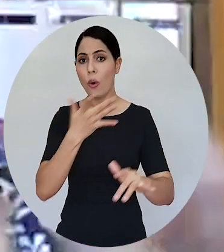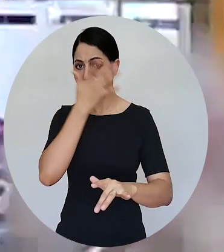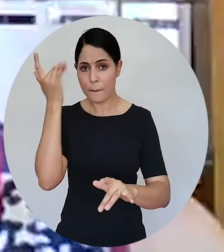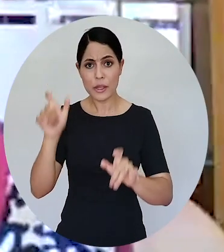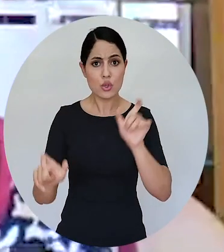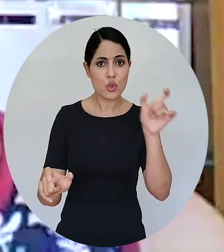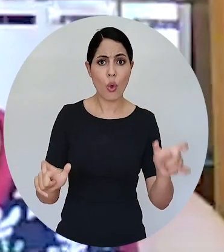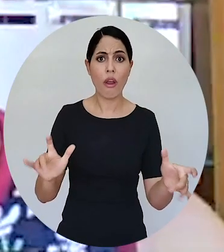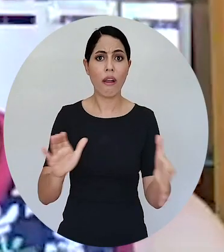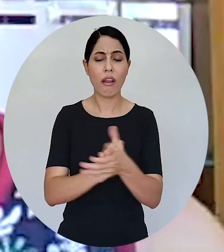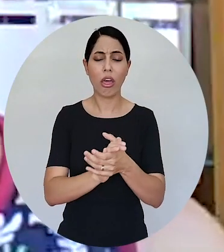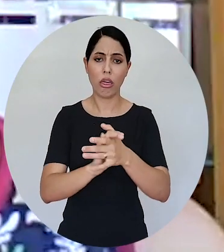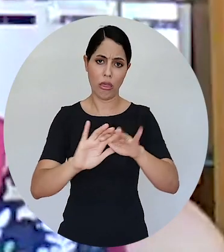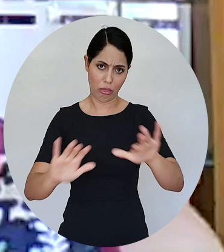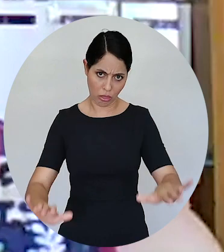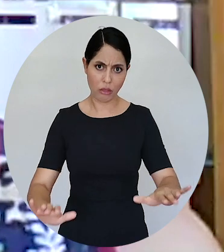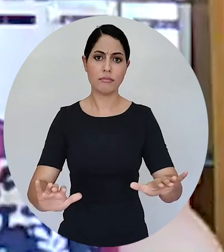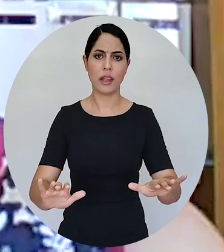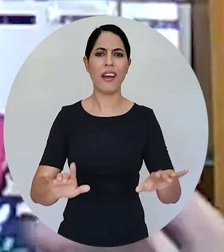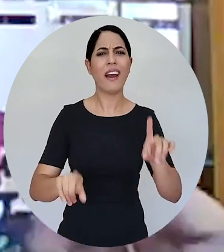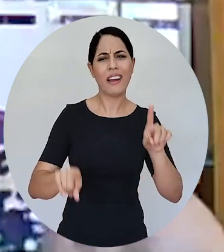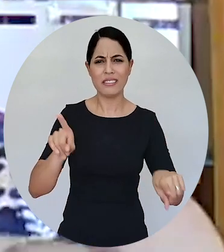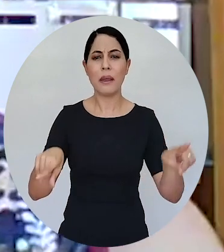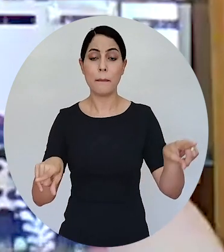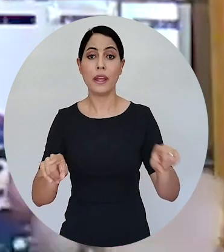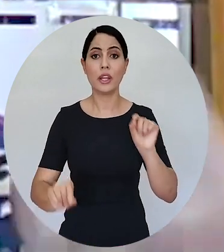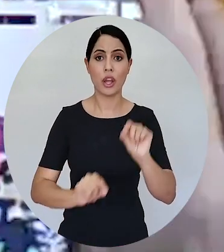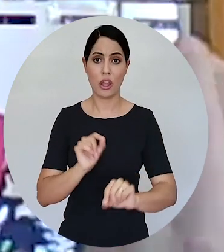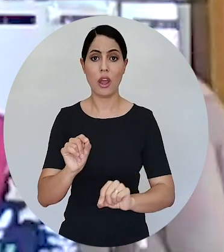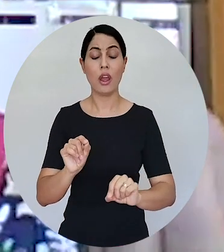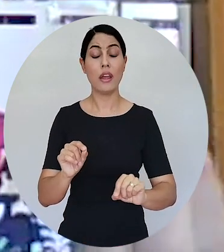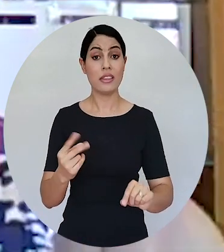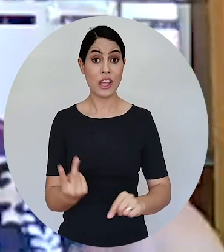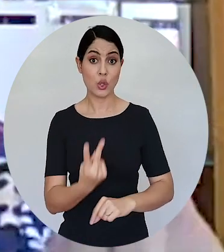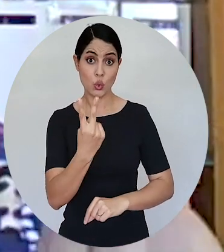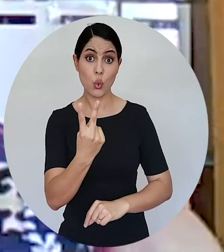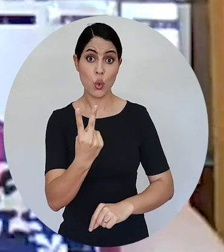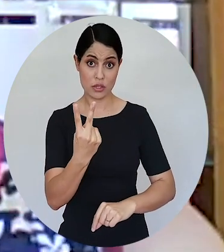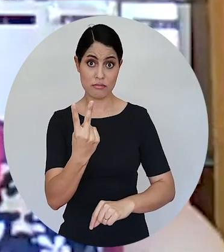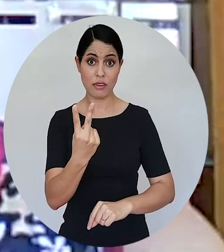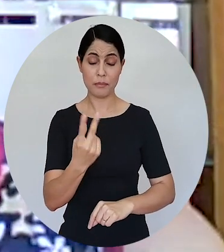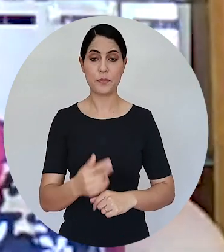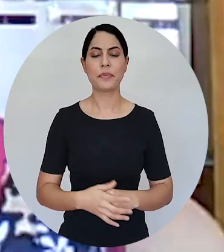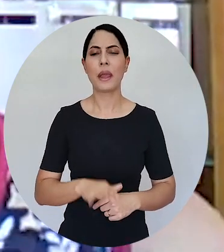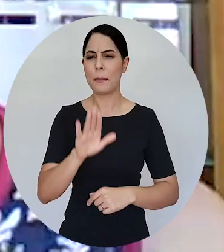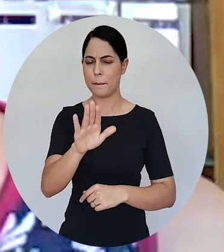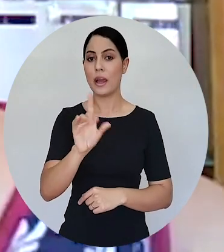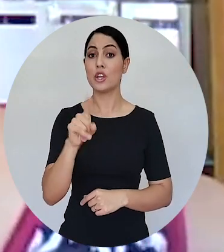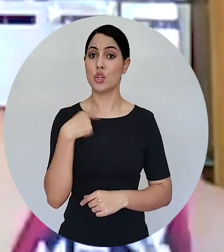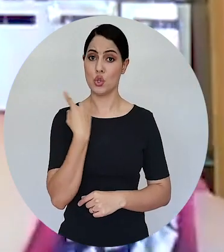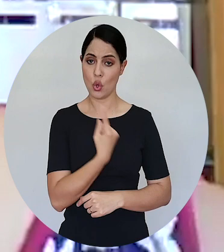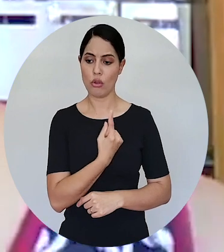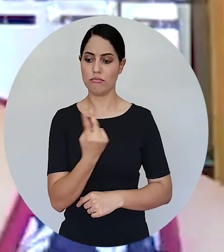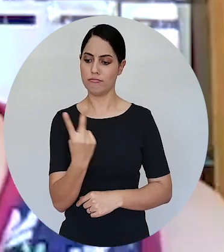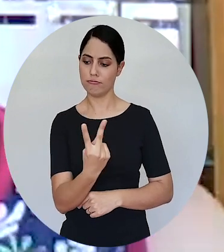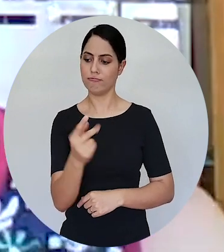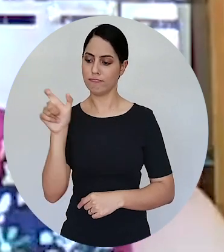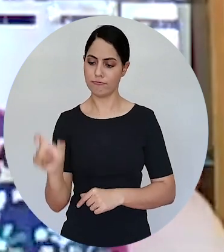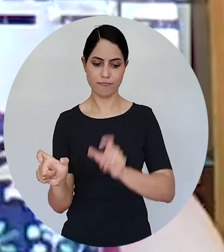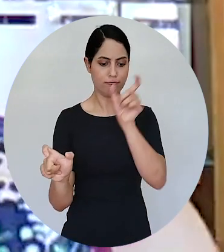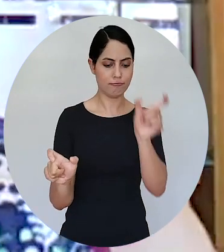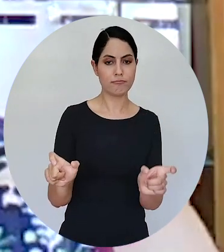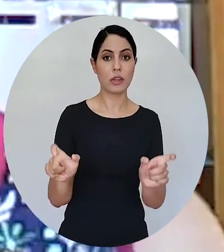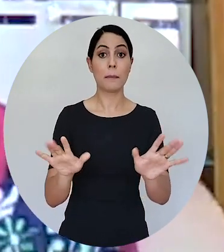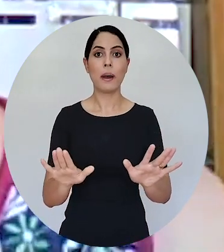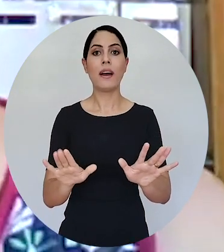de um casal que se desfaz, né? E aí a gente tem dois polos muito identificados, mas sobretudo no direito